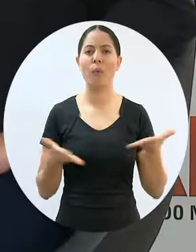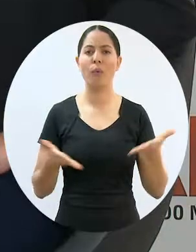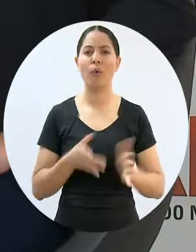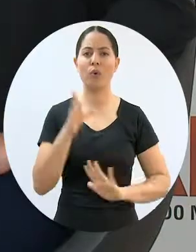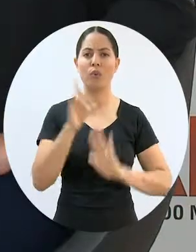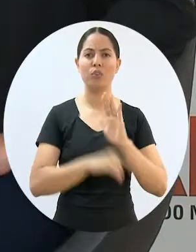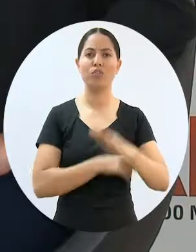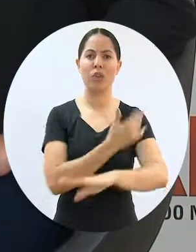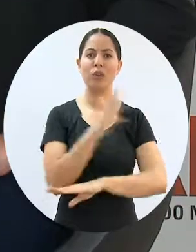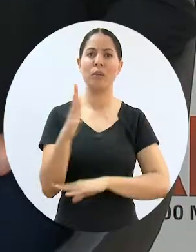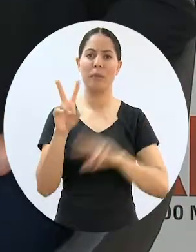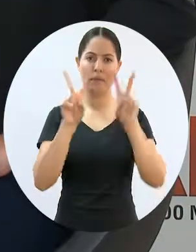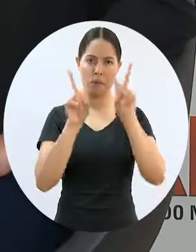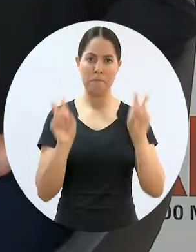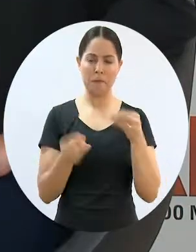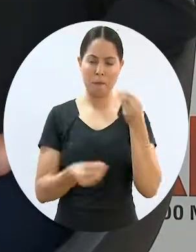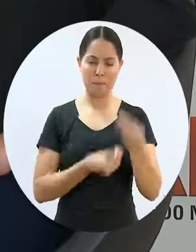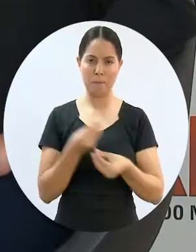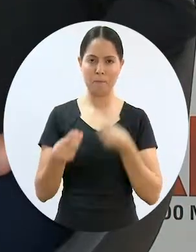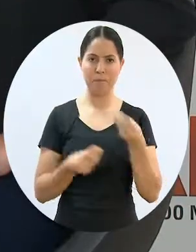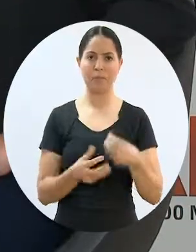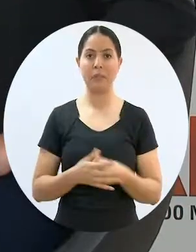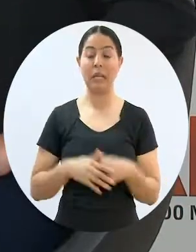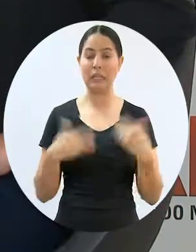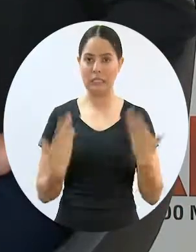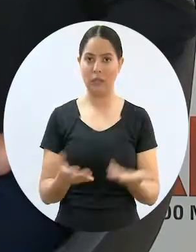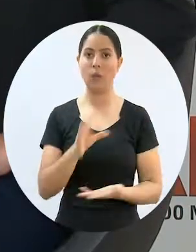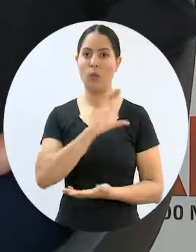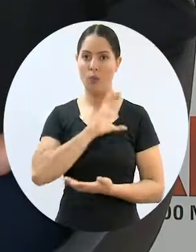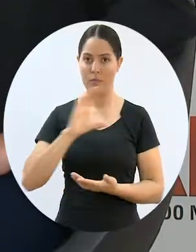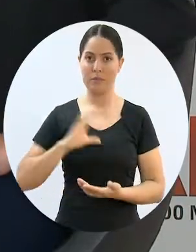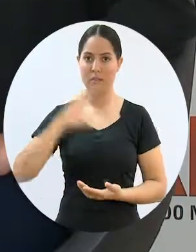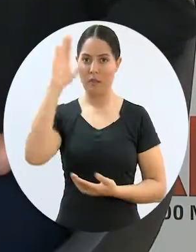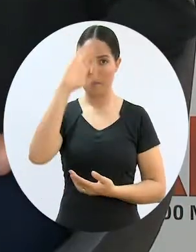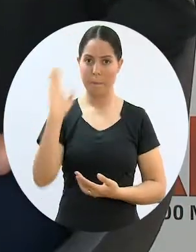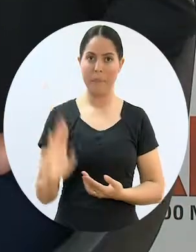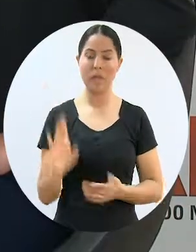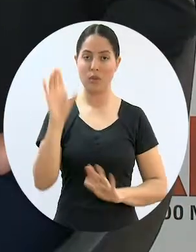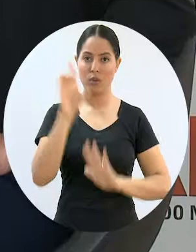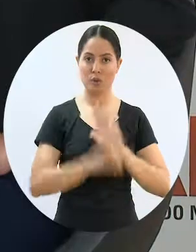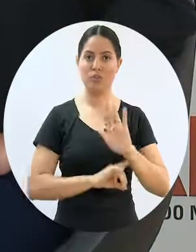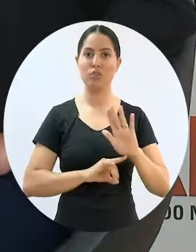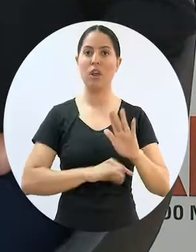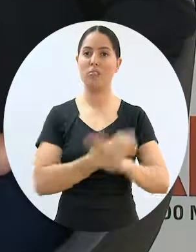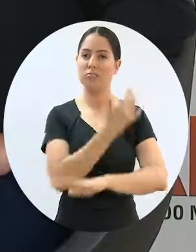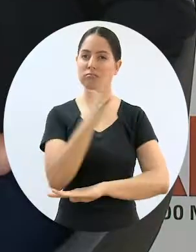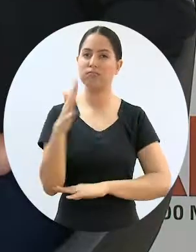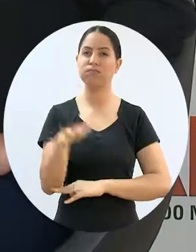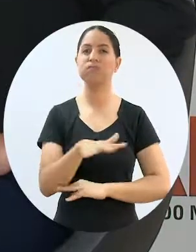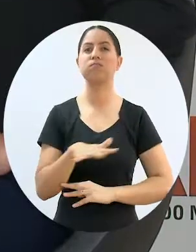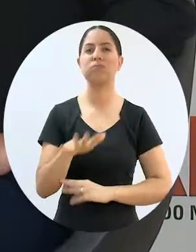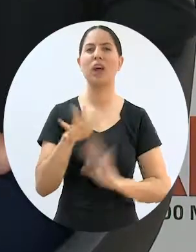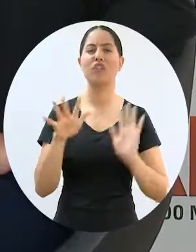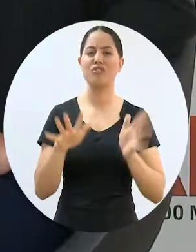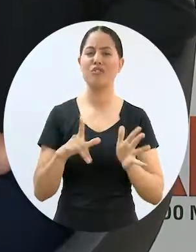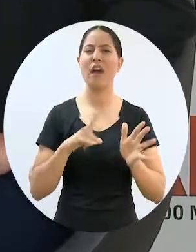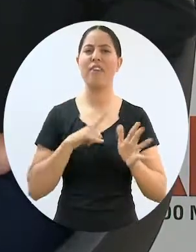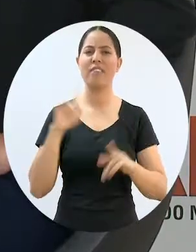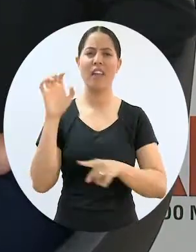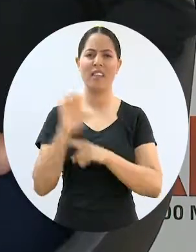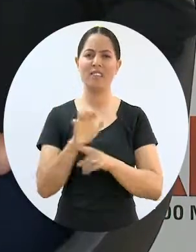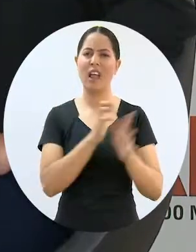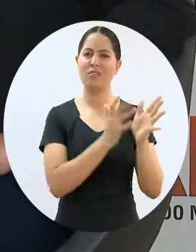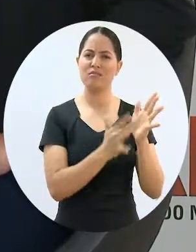Comissão Nacional de Direito Ambiental sobre o tema? A Comissão Nacional de Direito Ambiental tem participado de audiências públicas ao longo de todos os